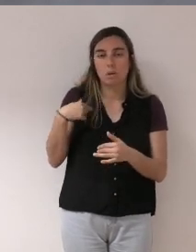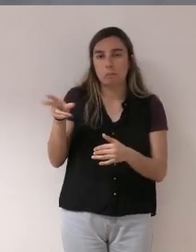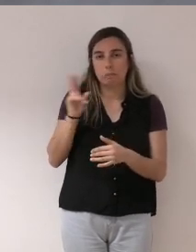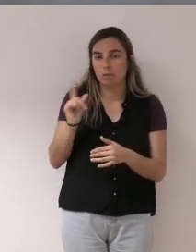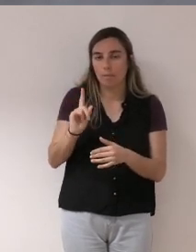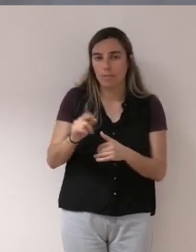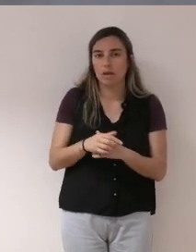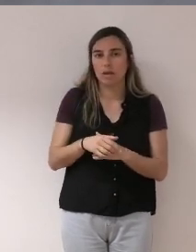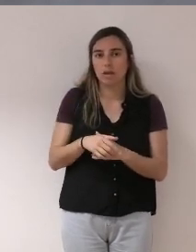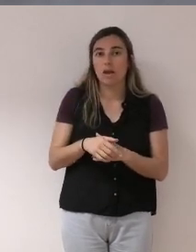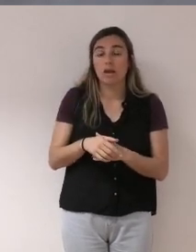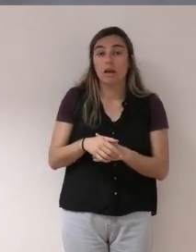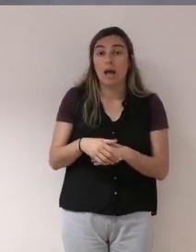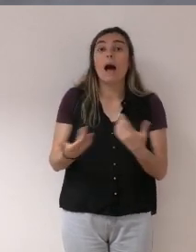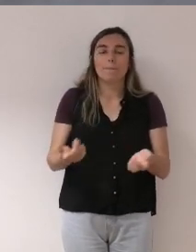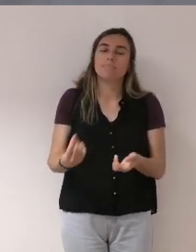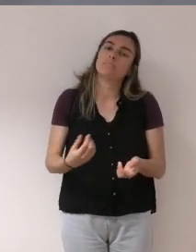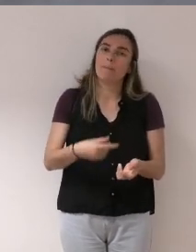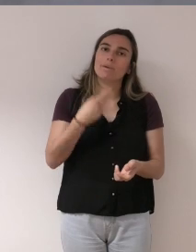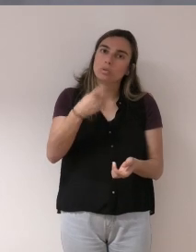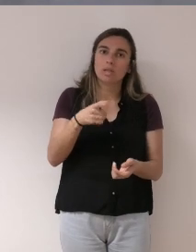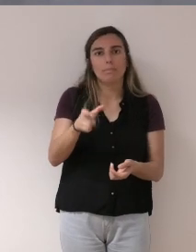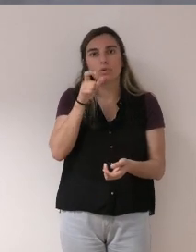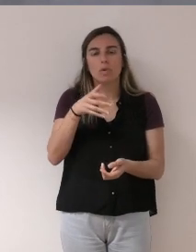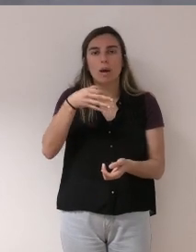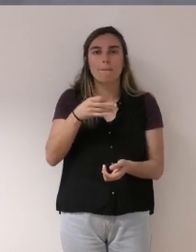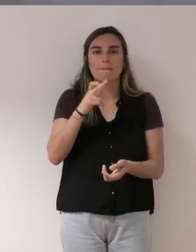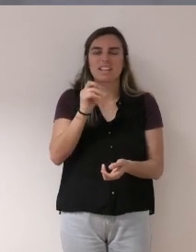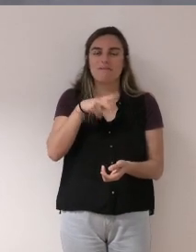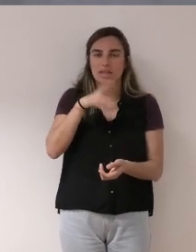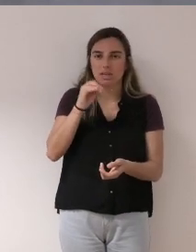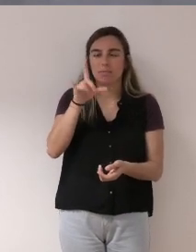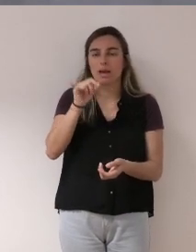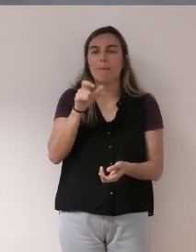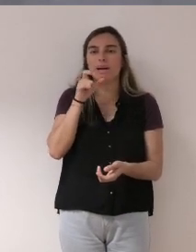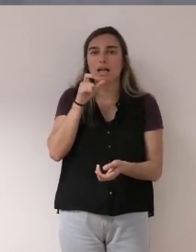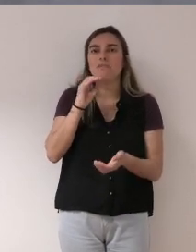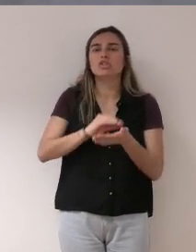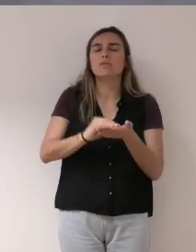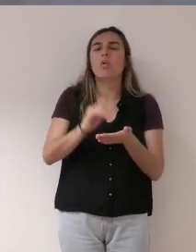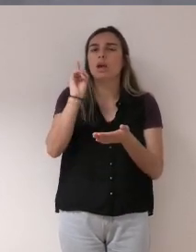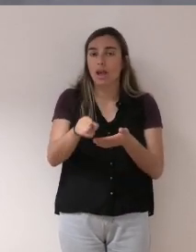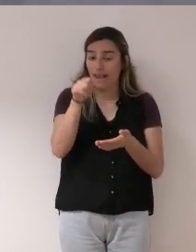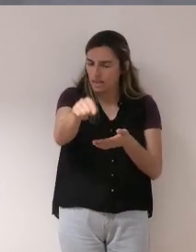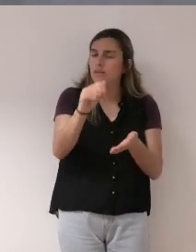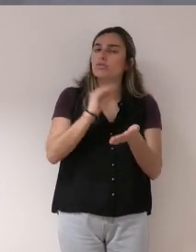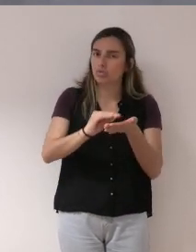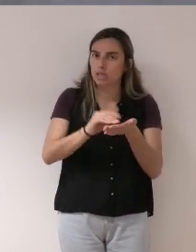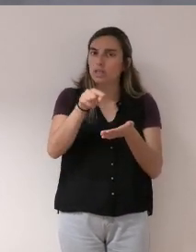O que é que quer dizer a palavra privilégio? O que é que quer dizer a palavra escrever na expressão do privilégio de escrever? É a escrita, essa